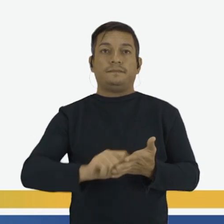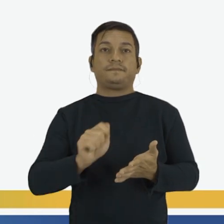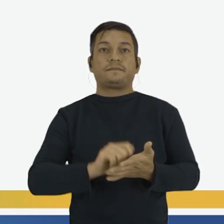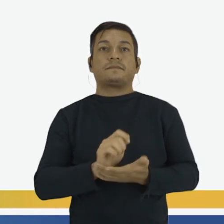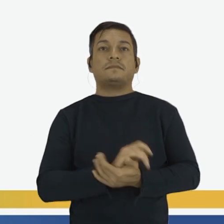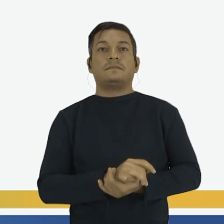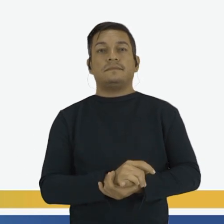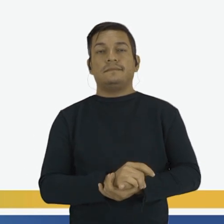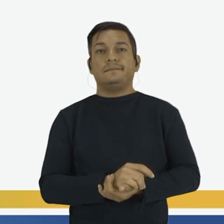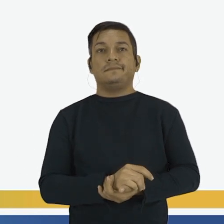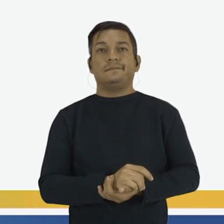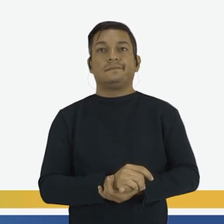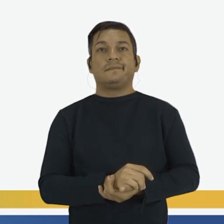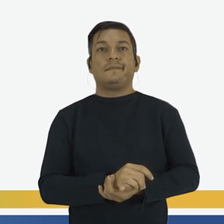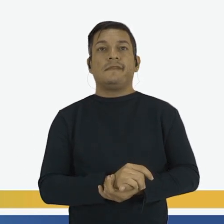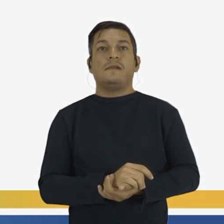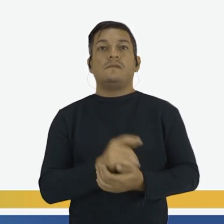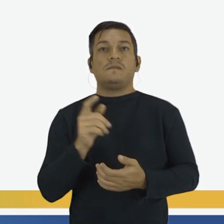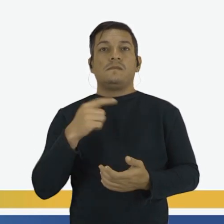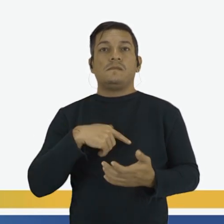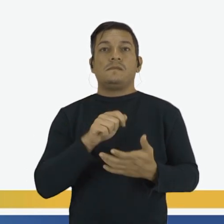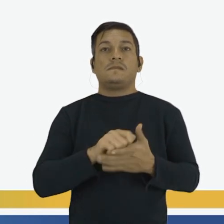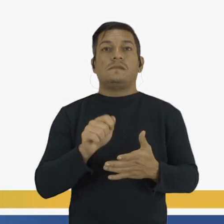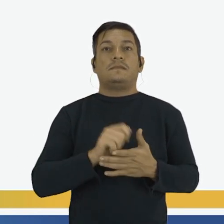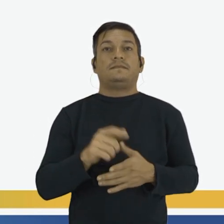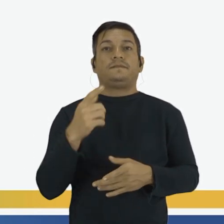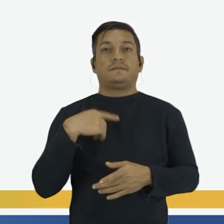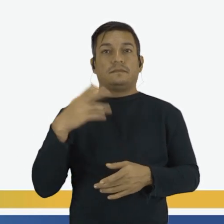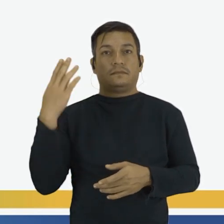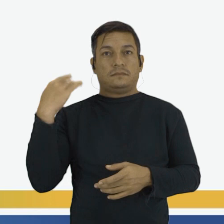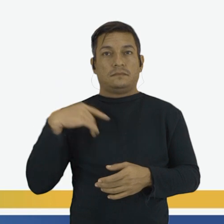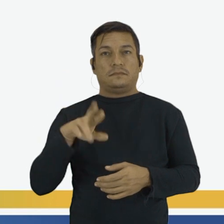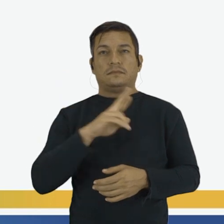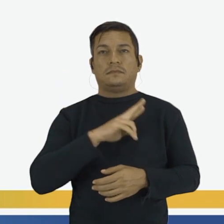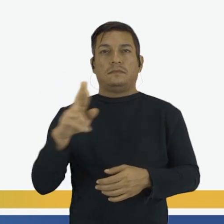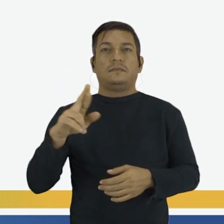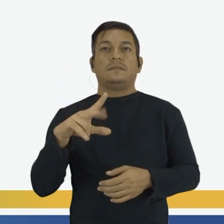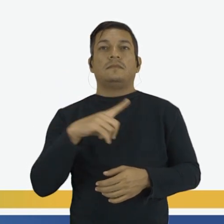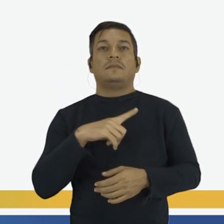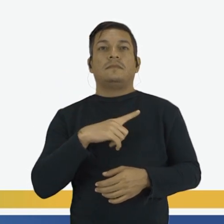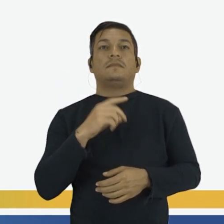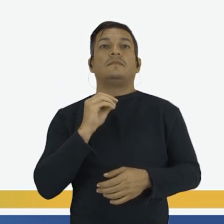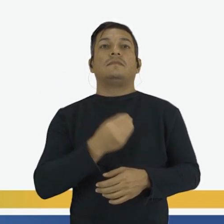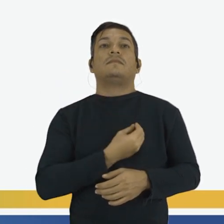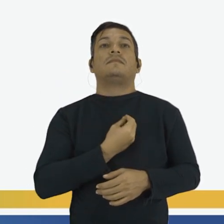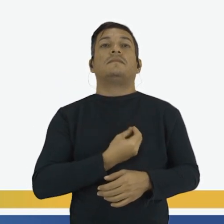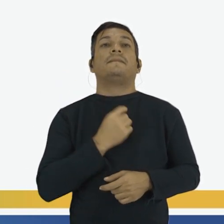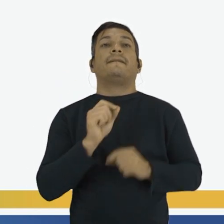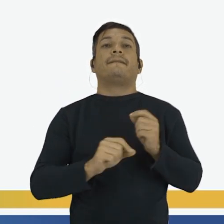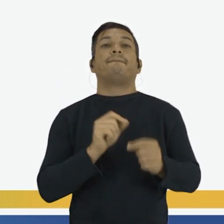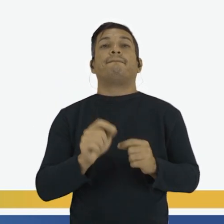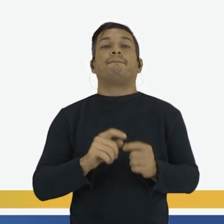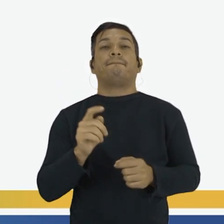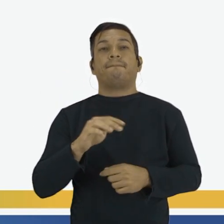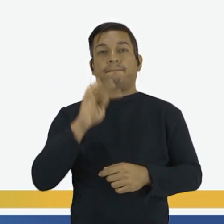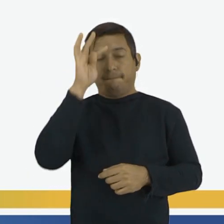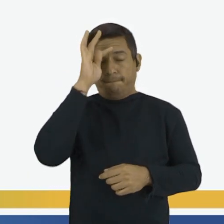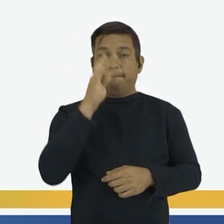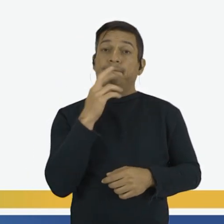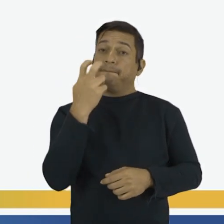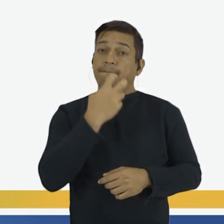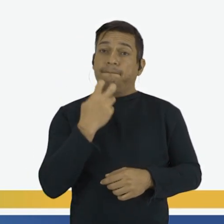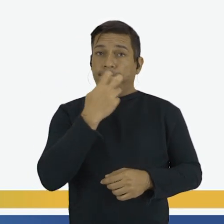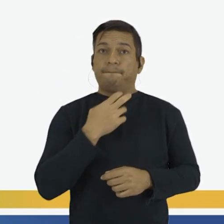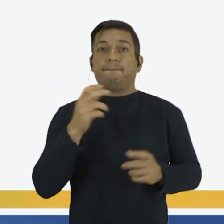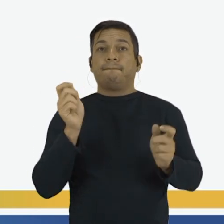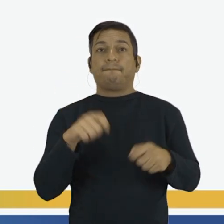tradições escritas? Nas tradições escritas de antigas religiões, há a presença de antigas tradições